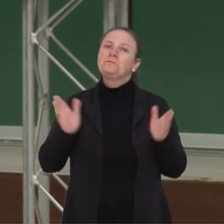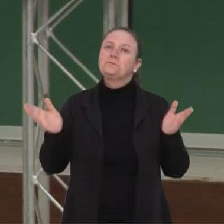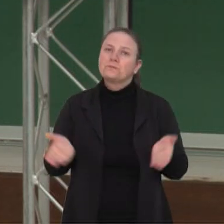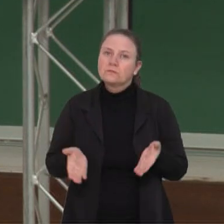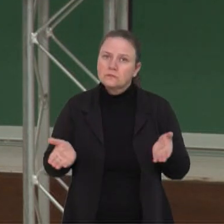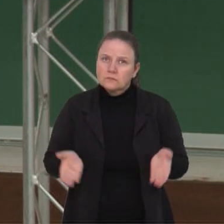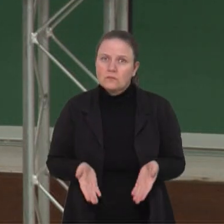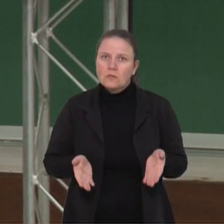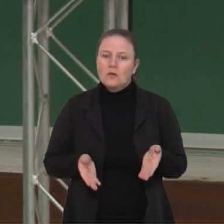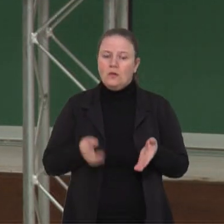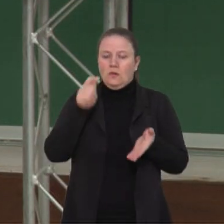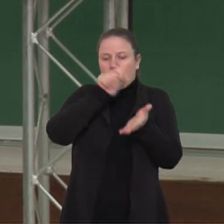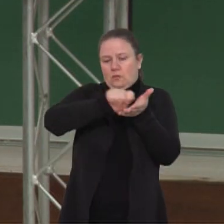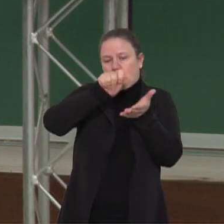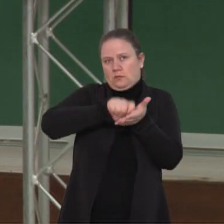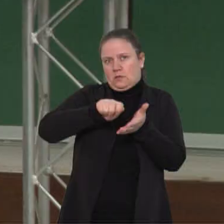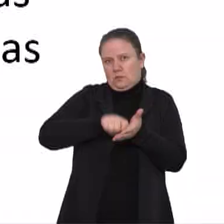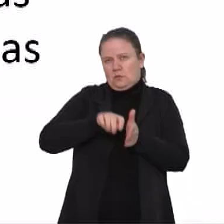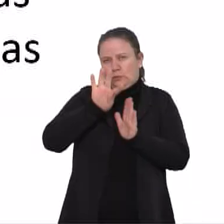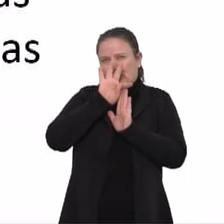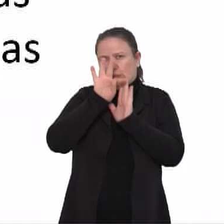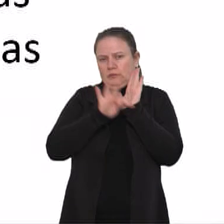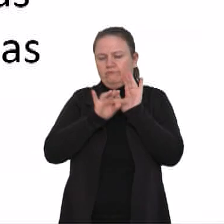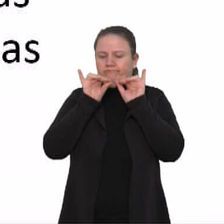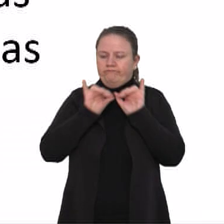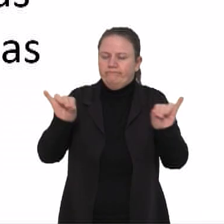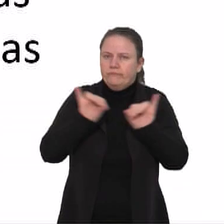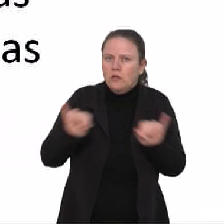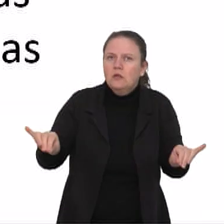Então, ao produzirmos um texto informativo,